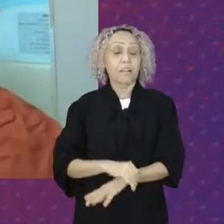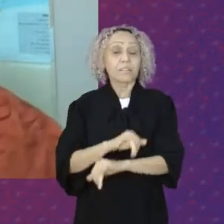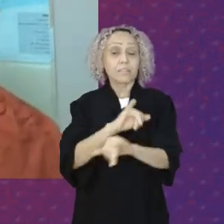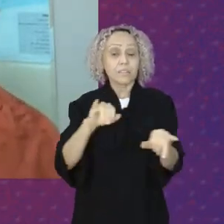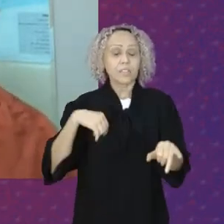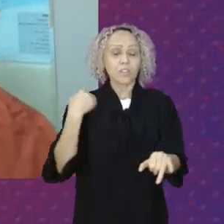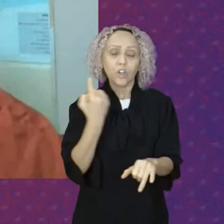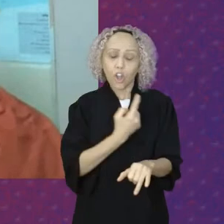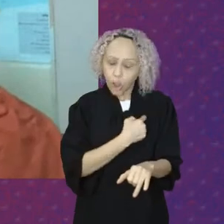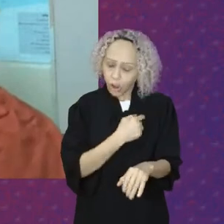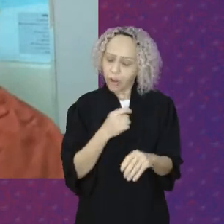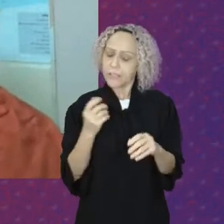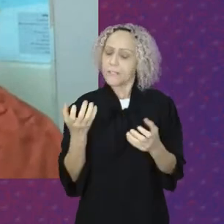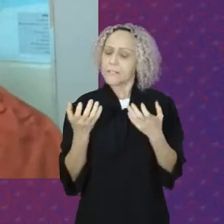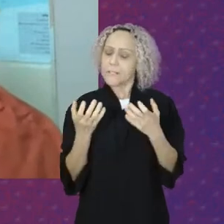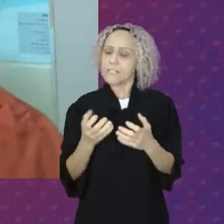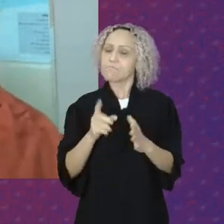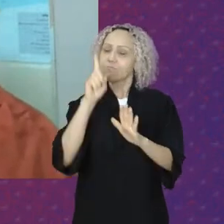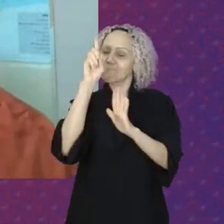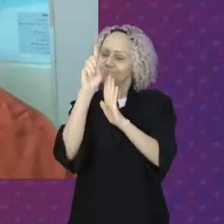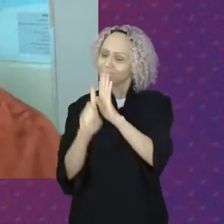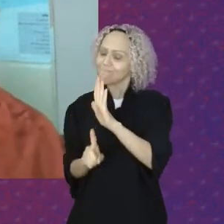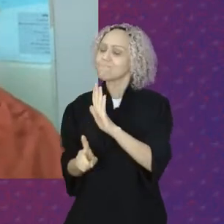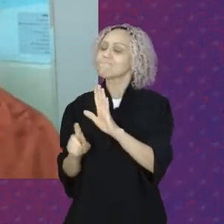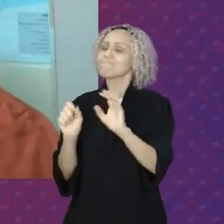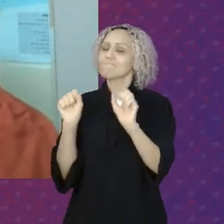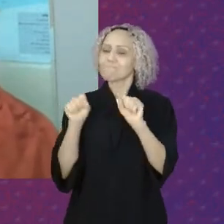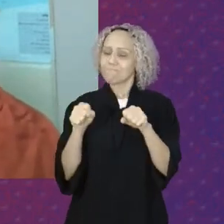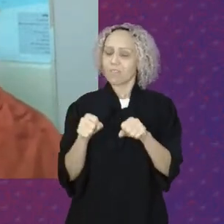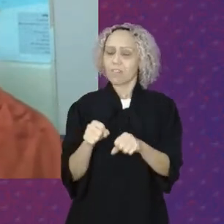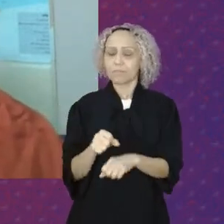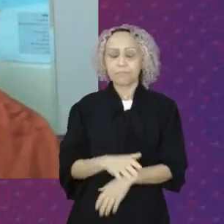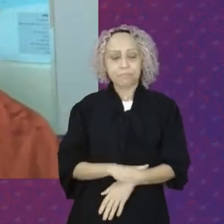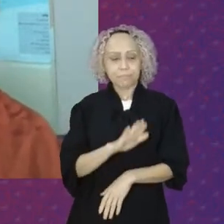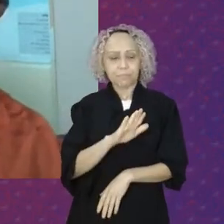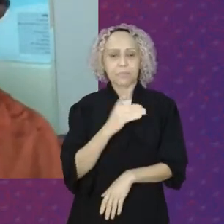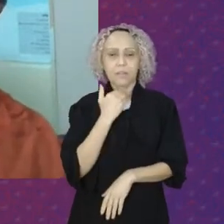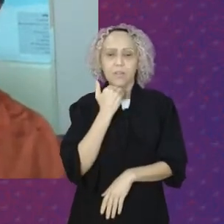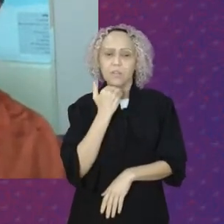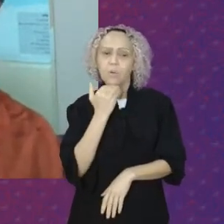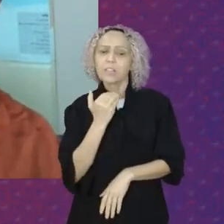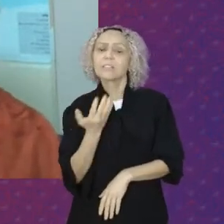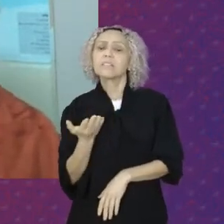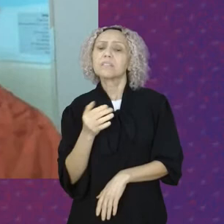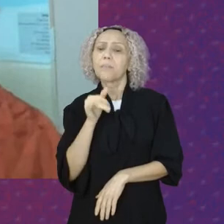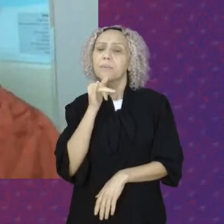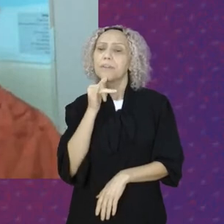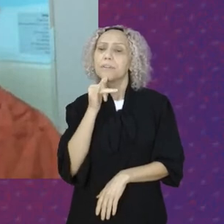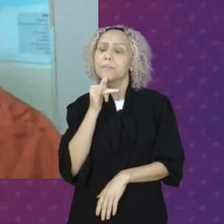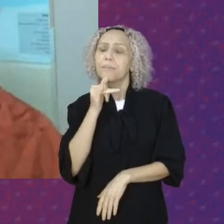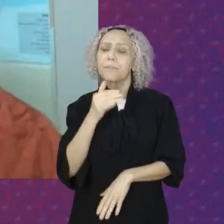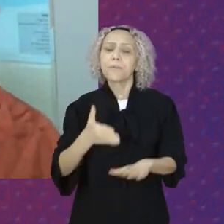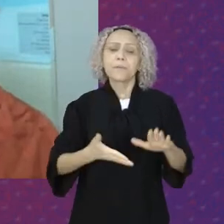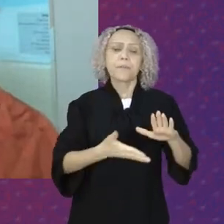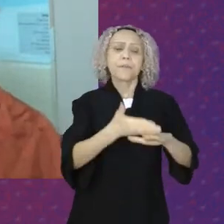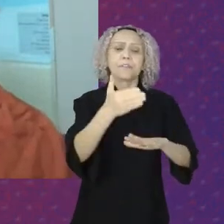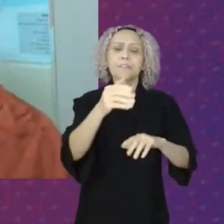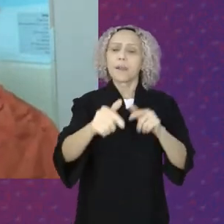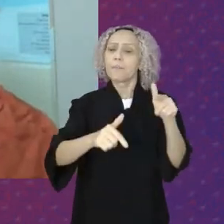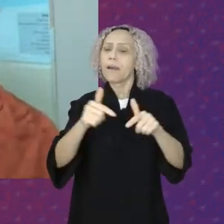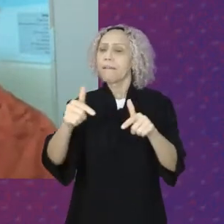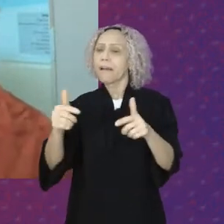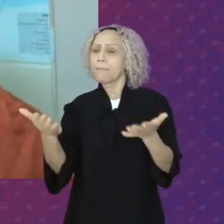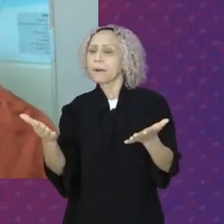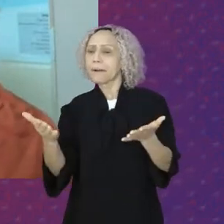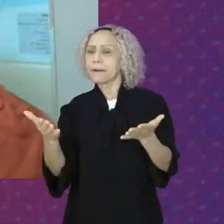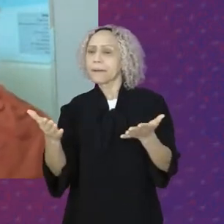creches públicas. Não adianta você ir trabalhar se você não tem uma outra rede de apoio, se você